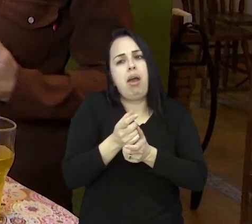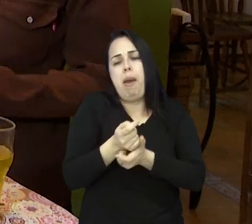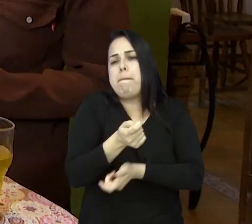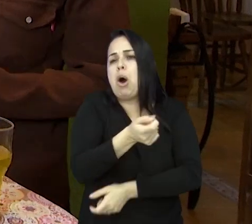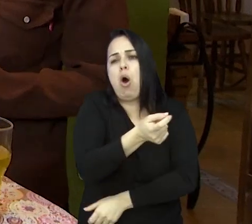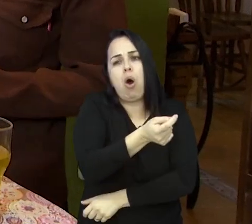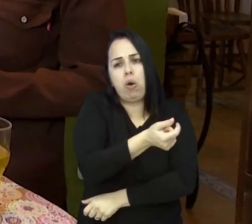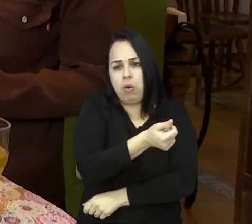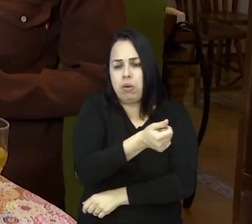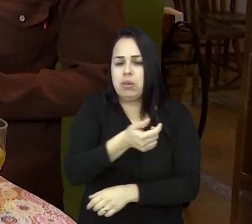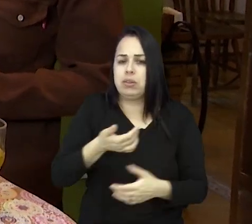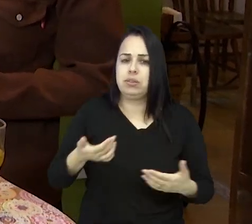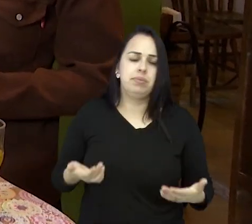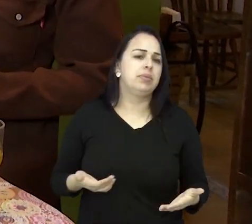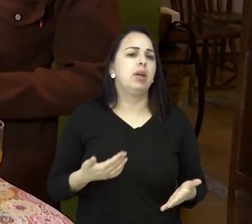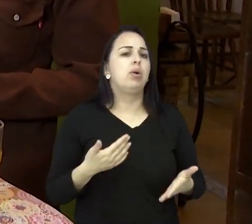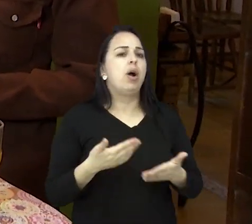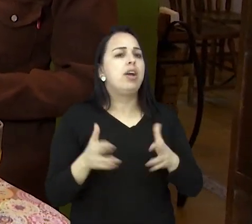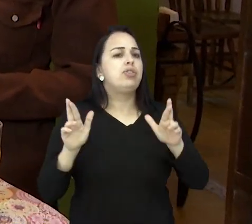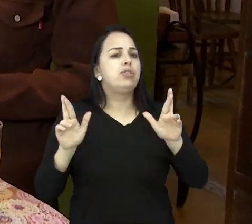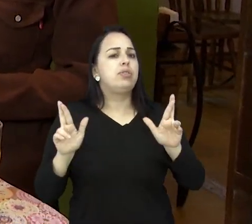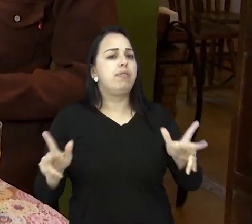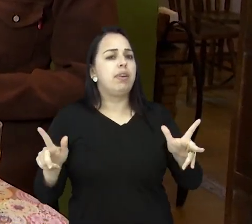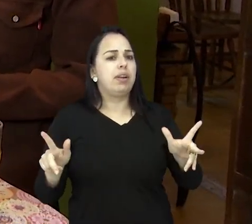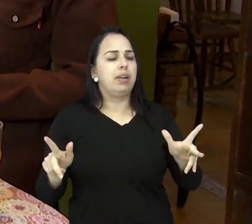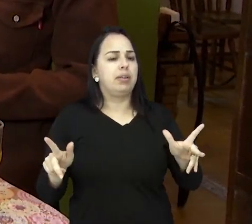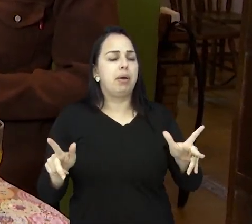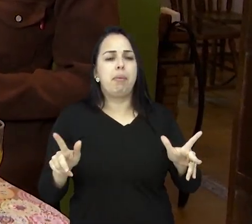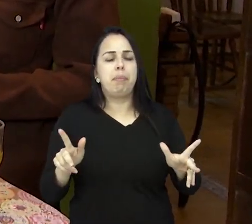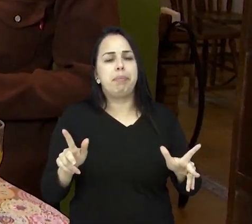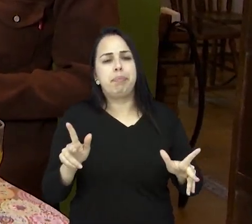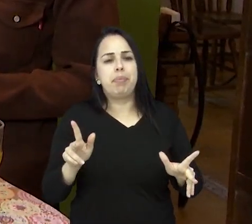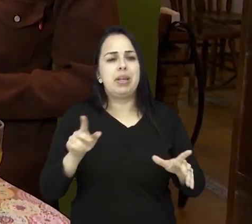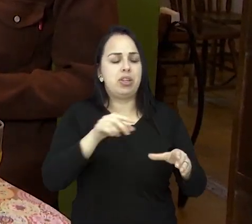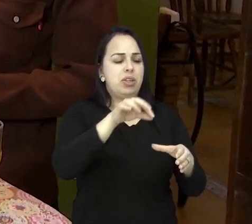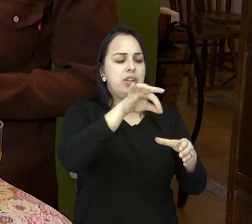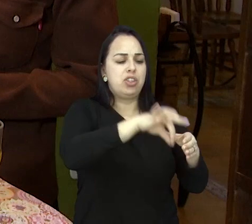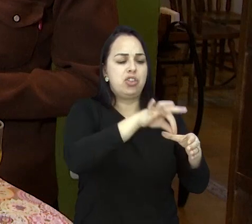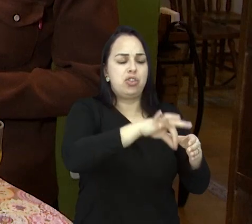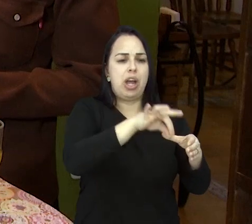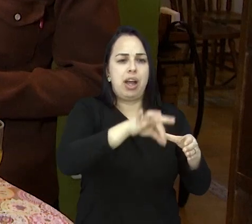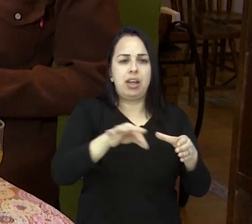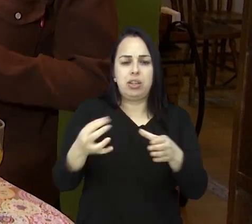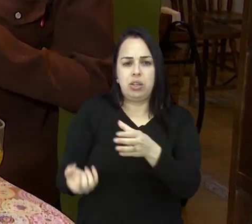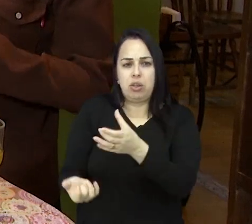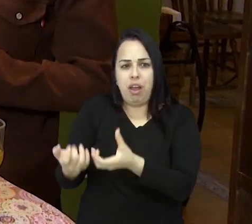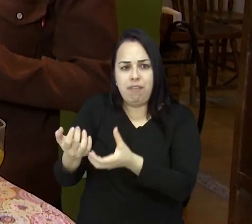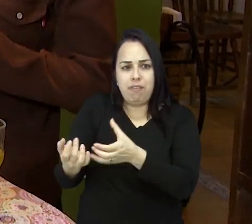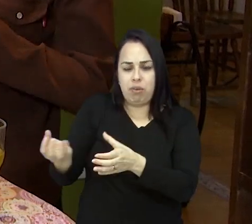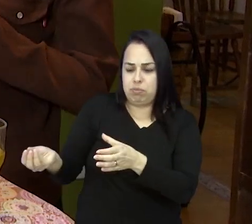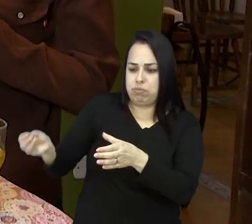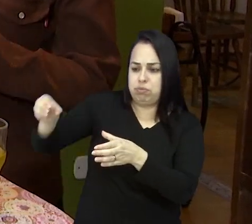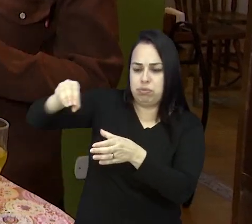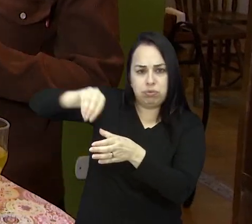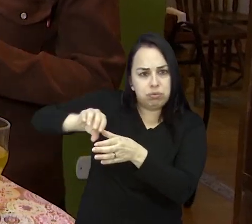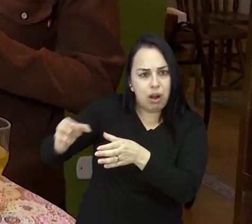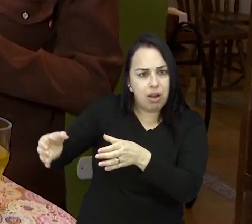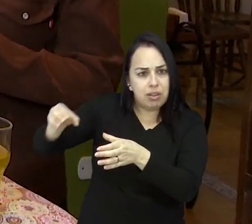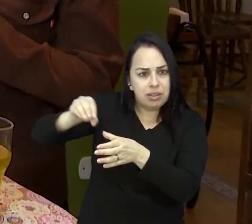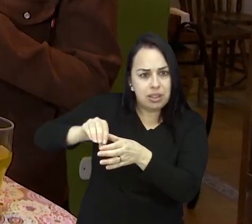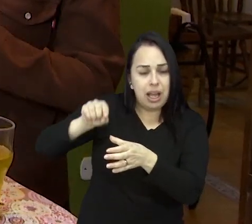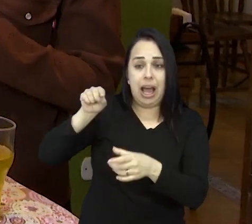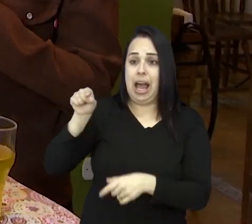consiga o consumo para todo mundo. Qual que é a diferença, então, primordial entre chá e infusão? A infusão são